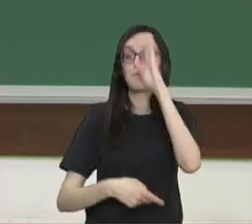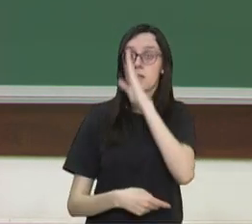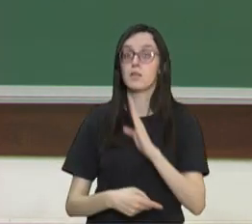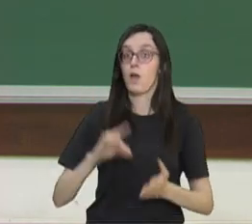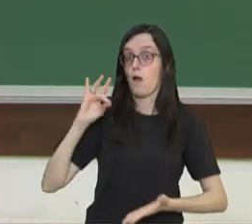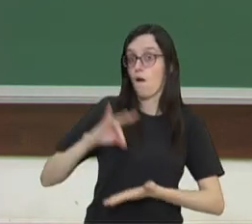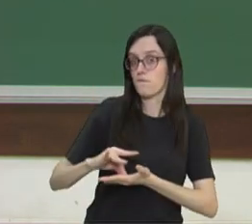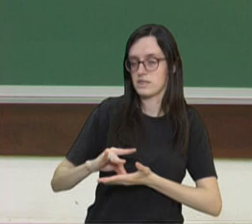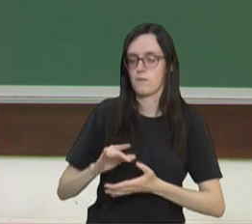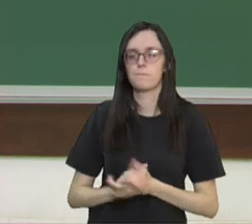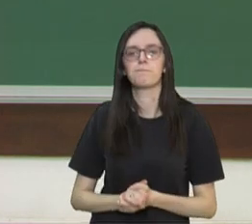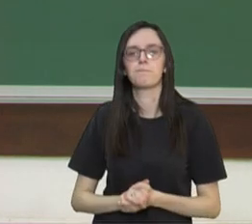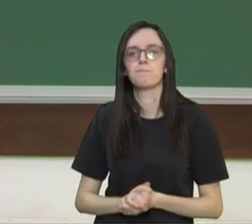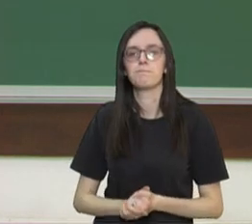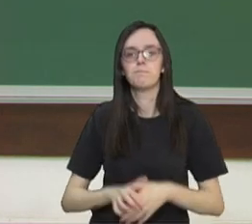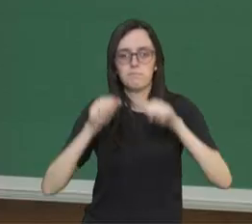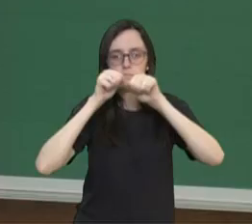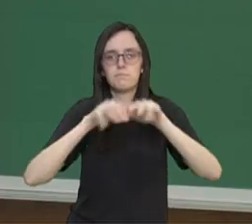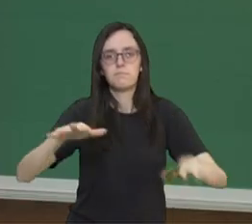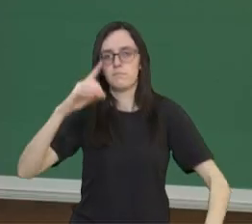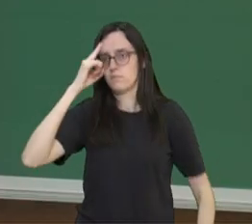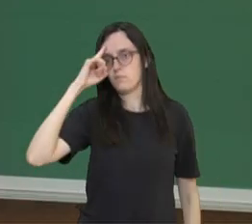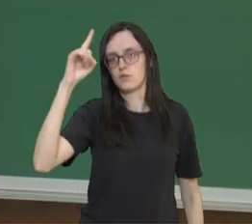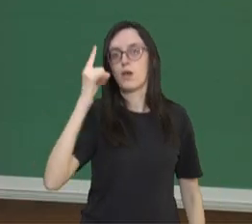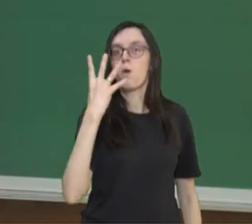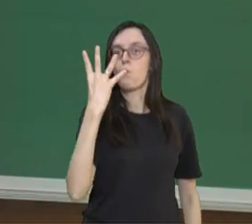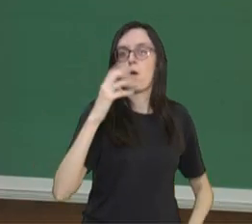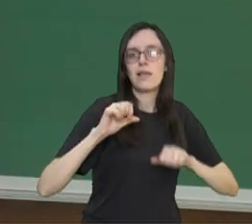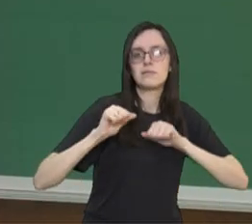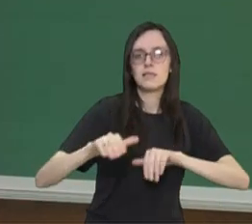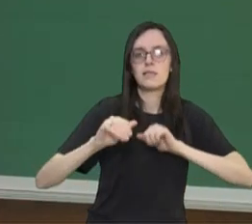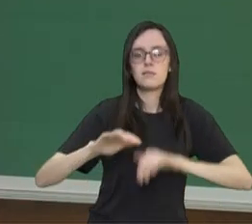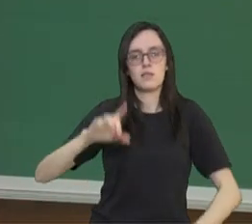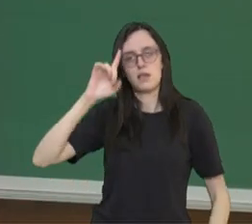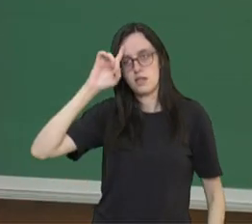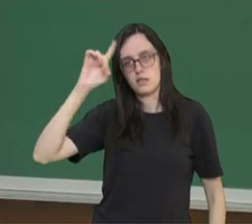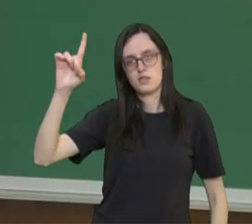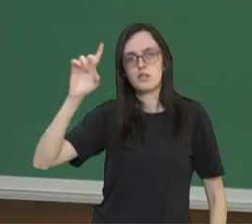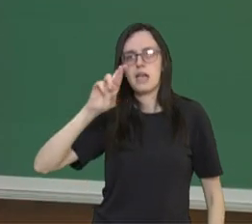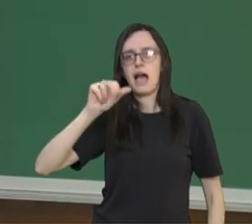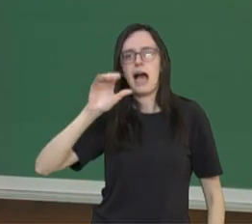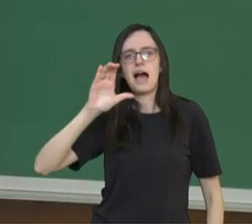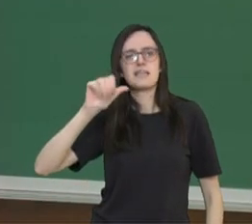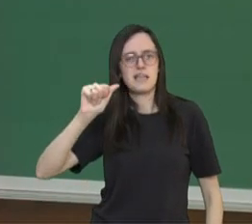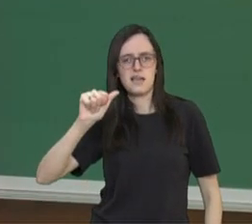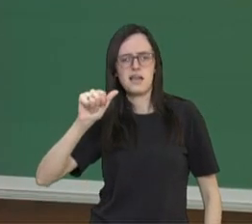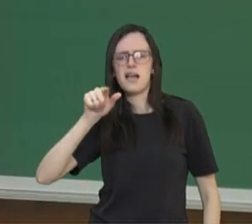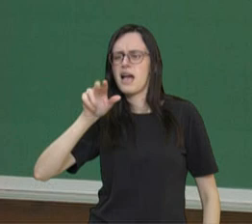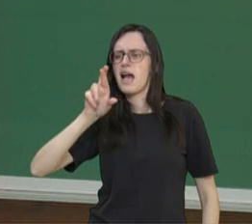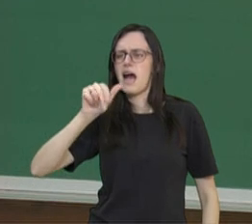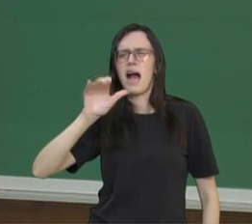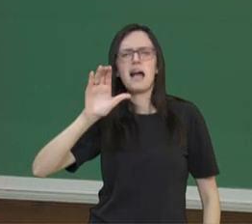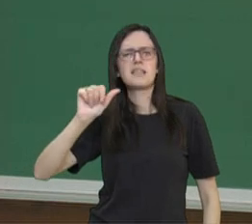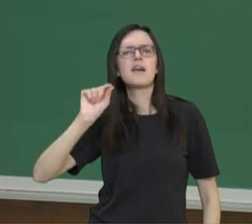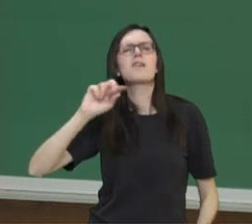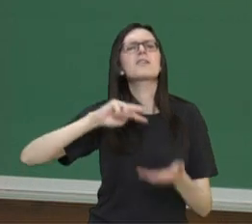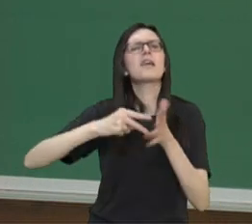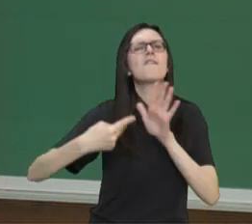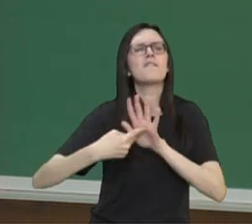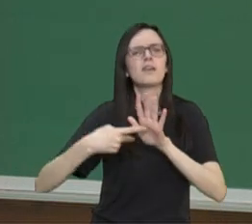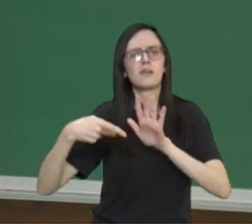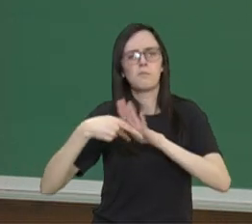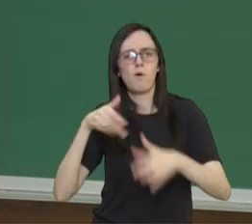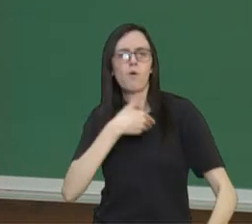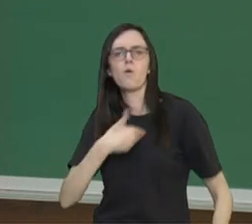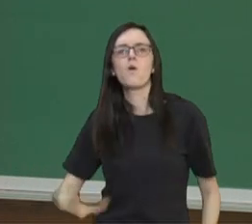oficial. Foi instituído o dia 4 de setembro como o Dia da Raça. E esse raça aí do Getúlio Vargas é